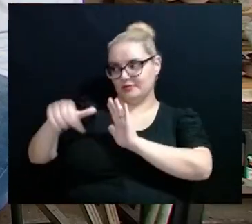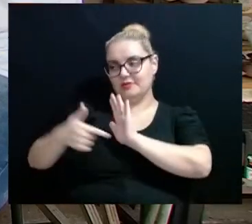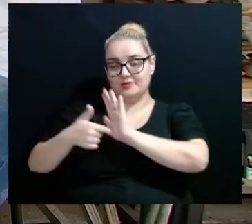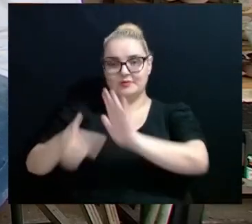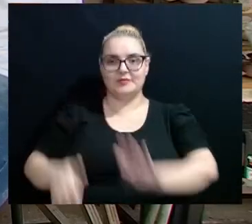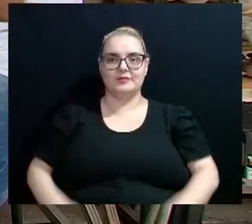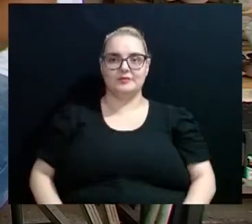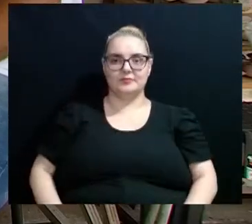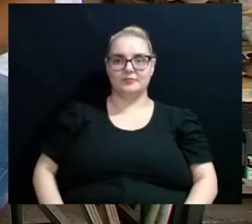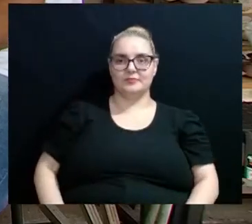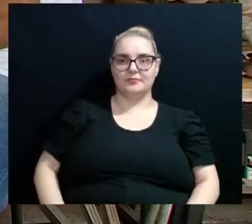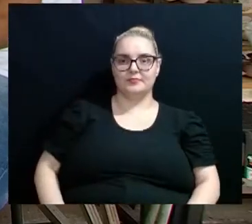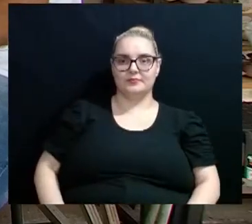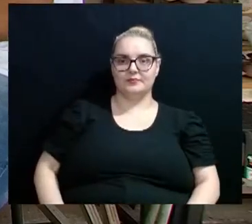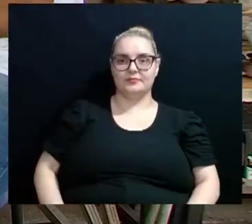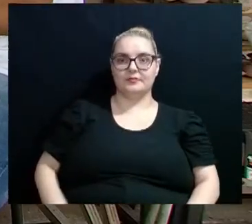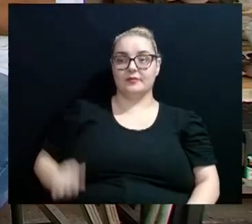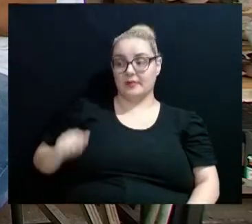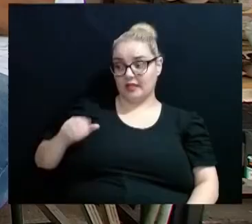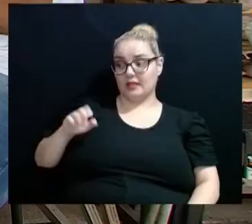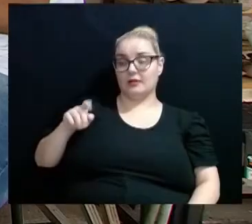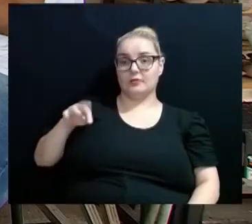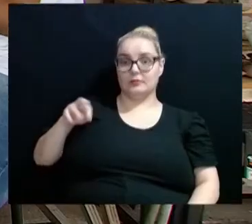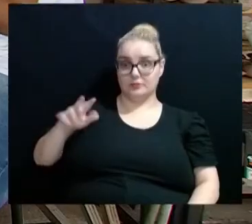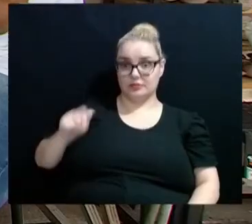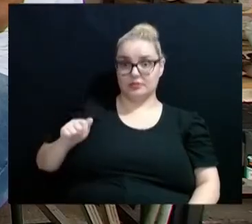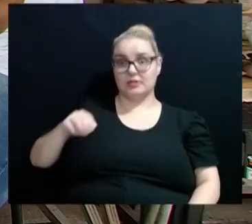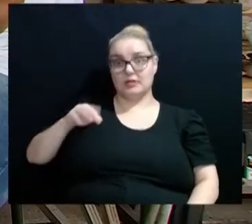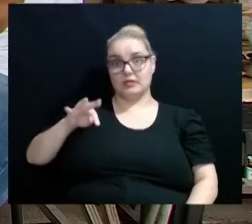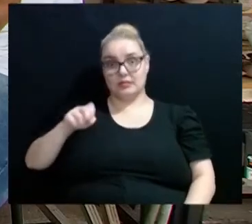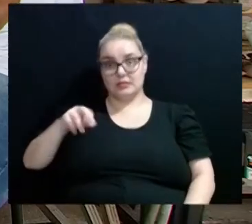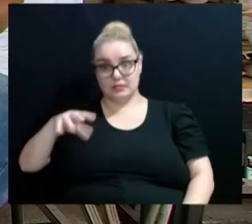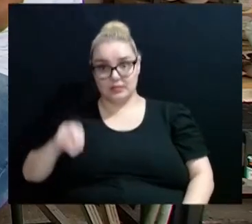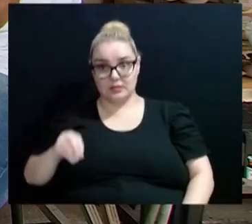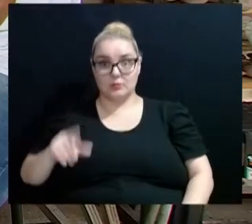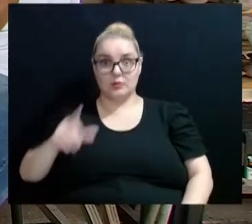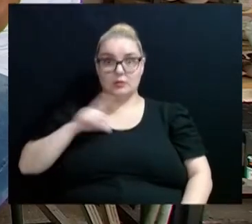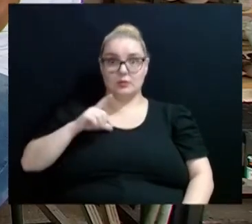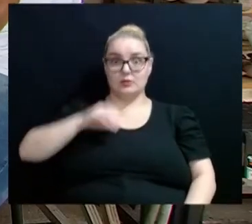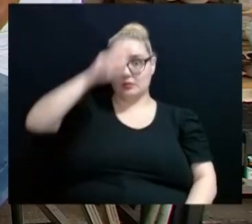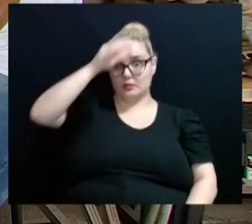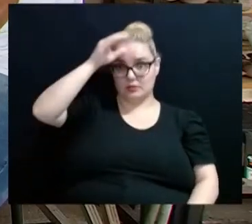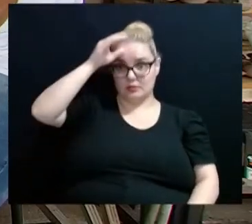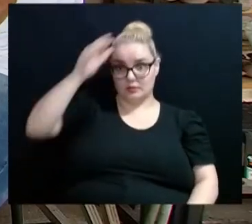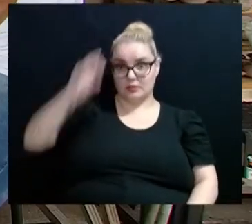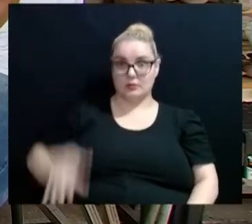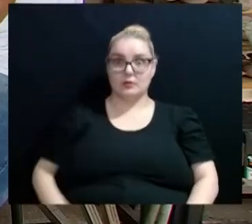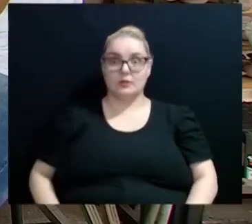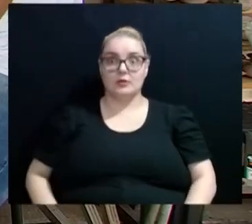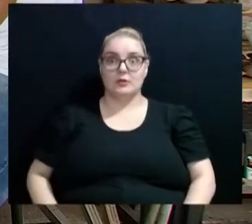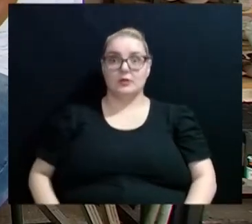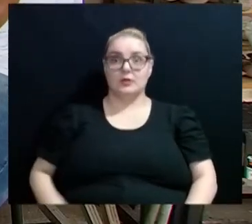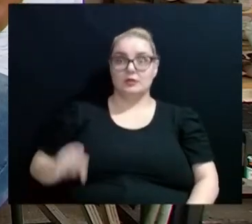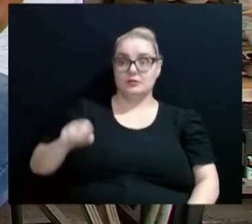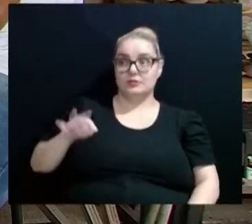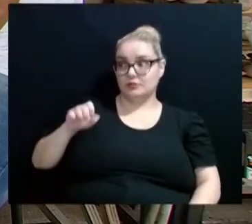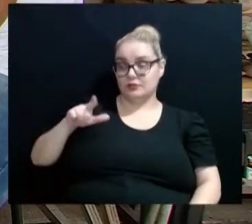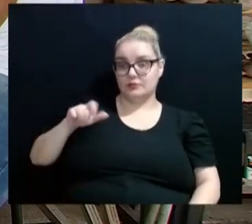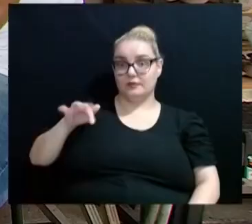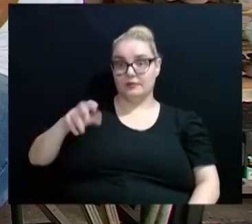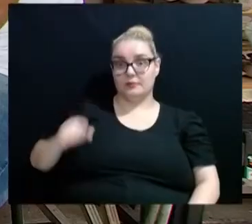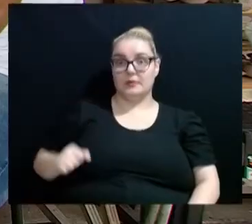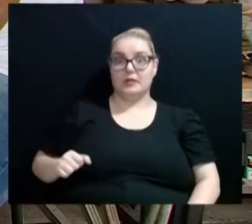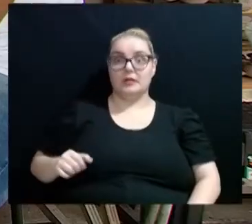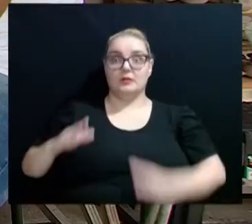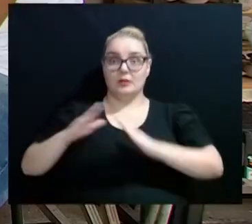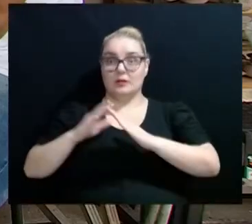por exemplo, eu desenvolvi, está até ali, depois eu te mostro, que é uma para a questão acústica e termo. Porque eu tenho uma cliente que tinha um problema de steel frame,